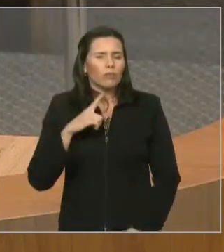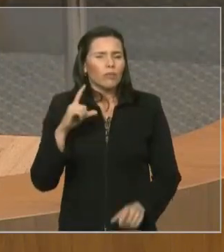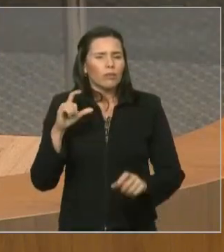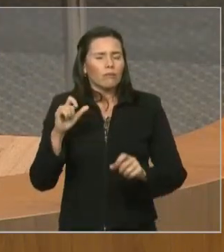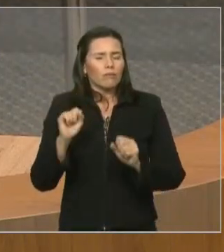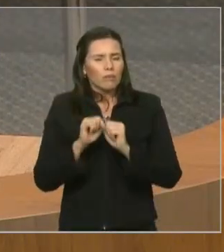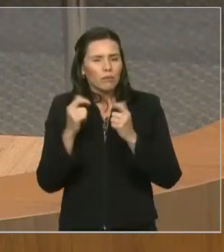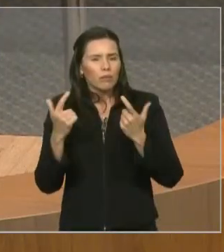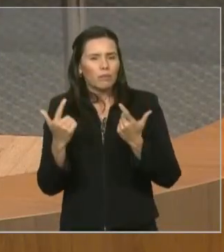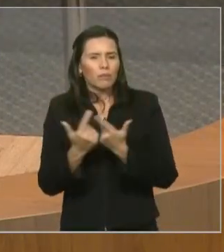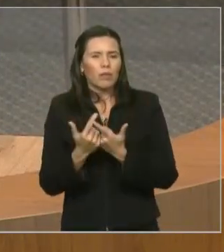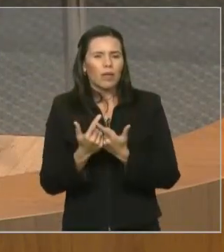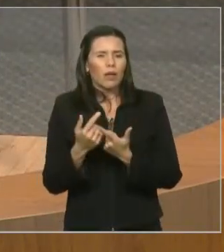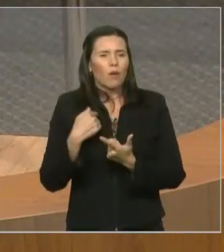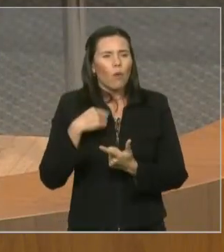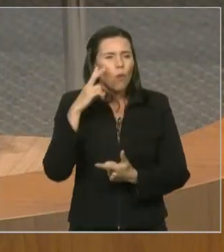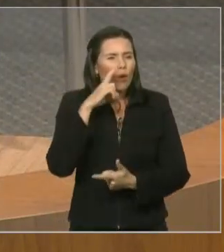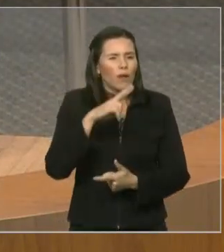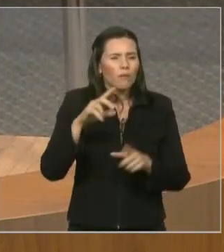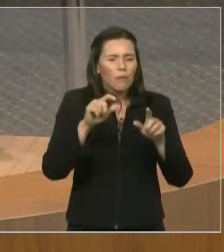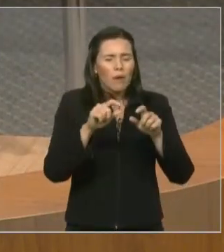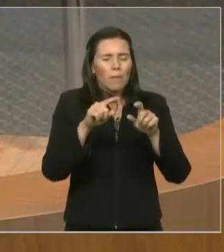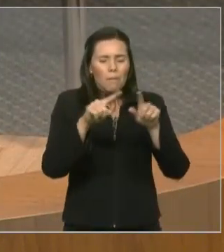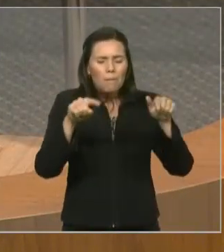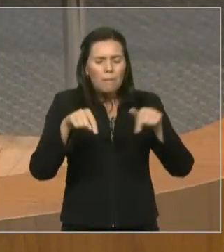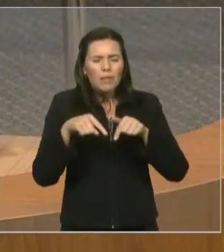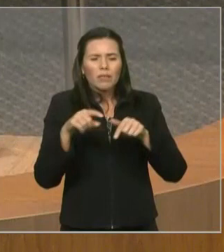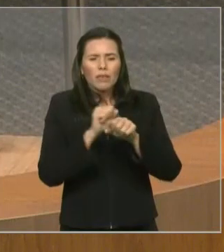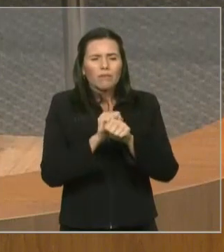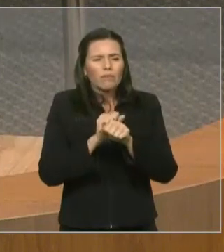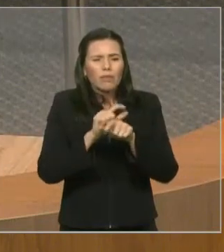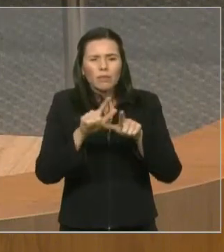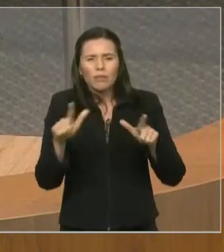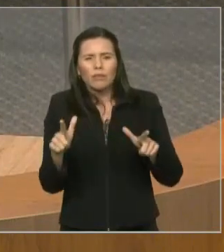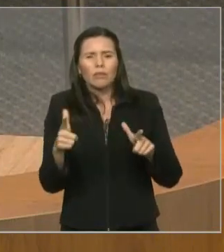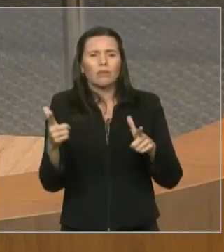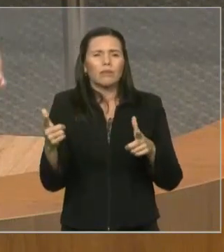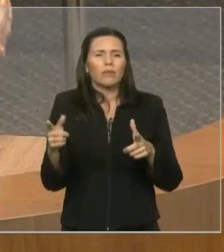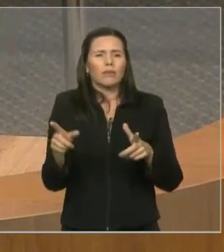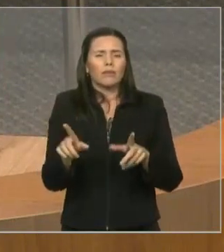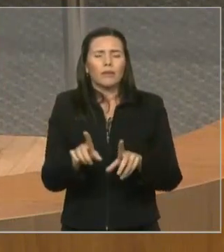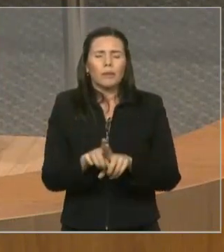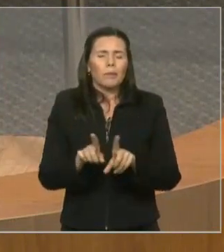via, assim como está lá a lama lá do Rio Feijão,